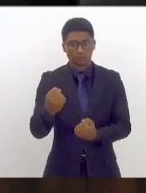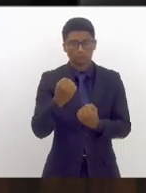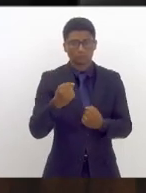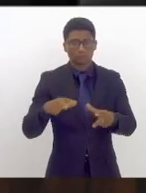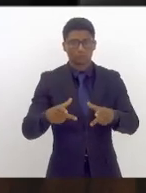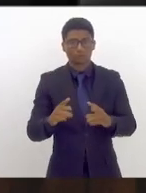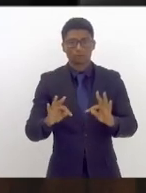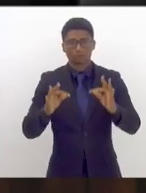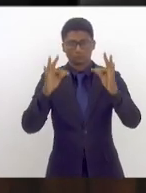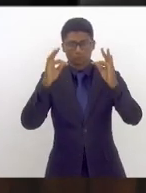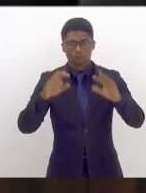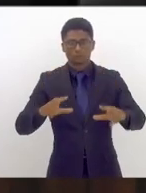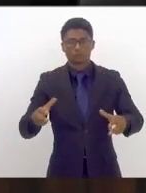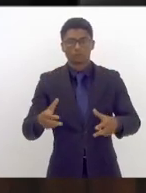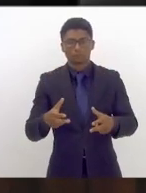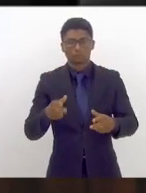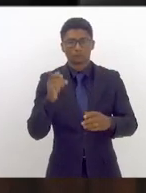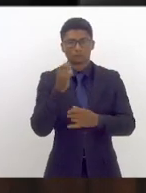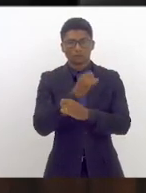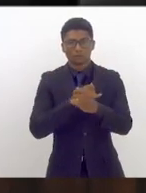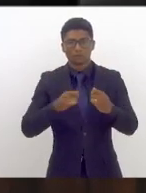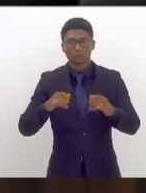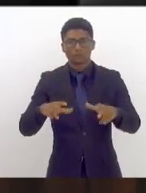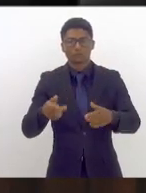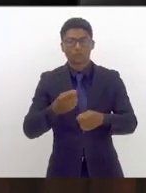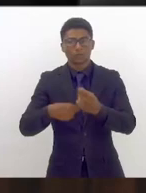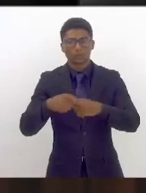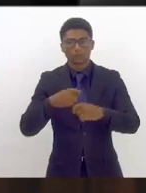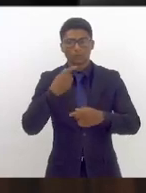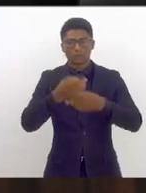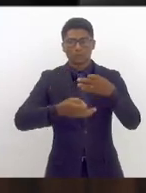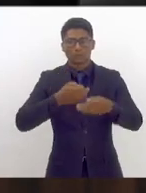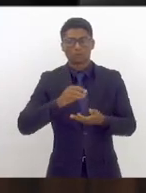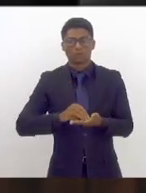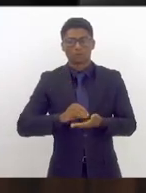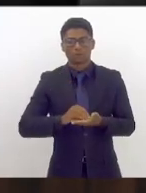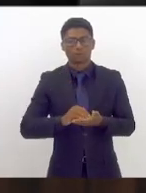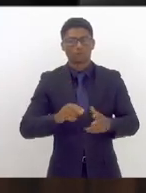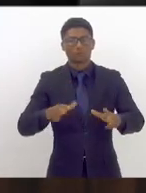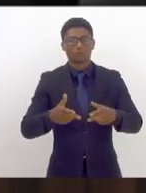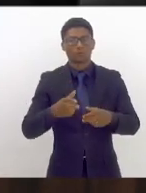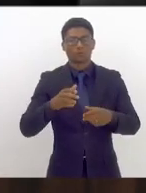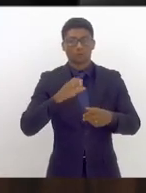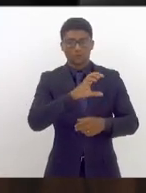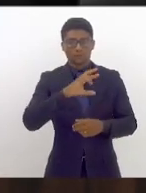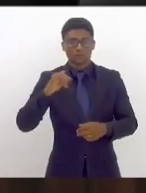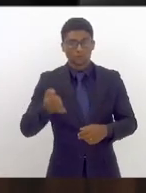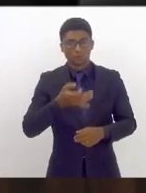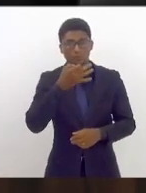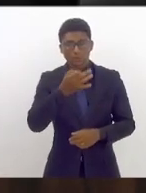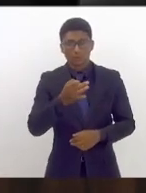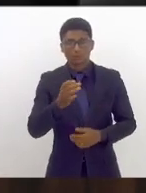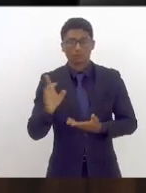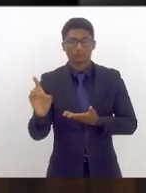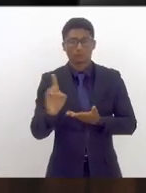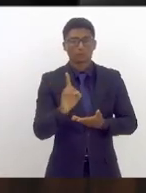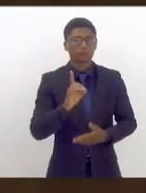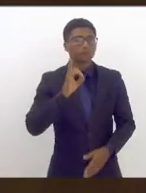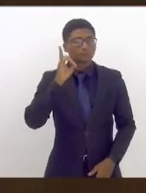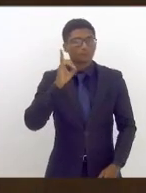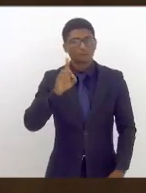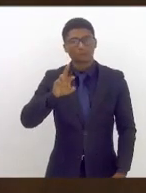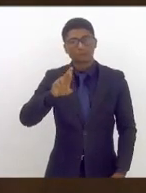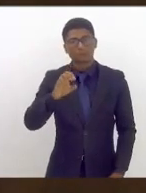Tecnologia saneamento minhas energias trabalho economia de aparecer pela comissão de condição de Justiça Deputado Rodrigo Amorim